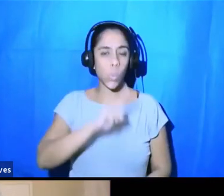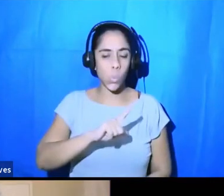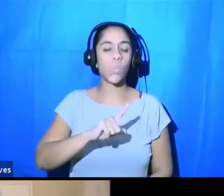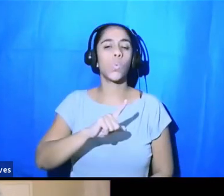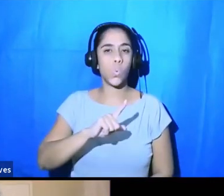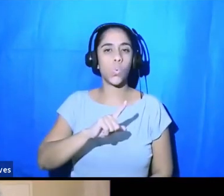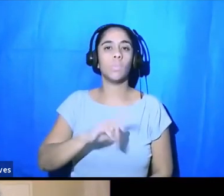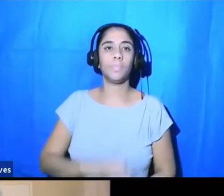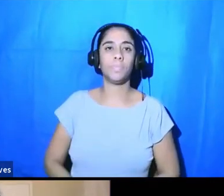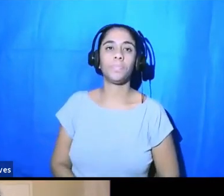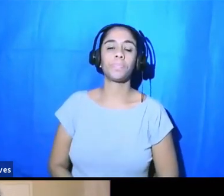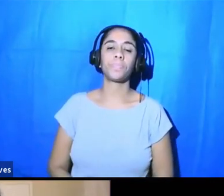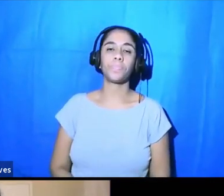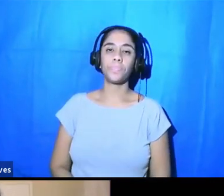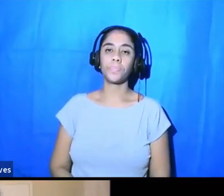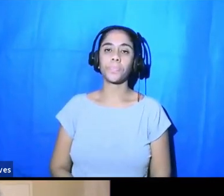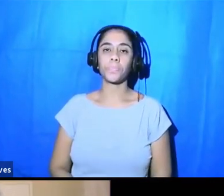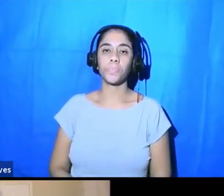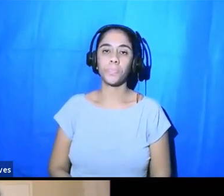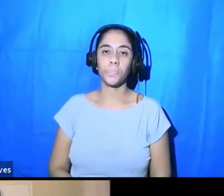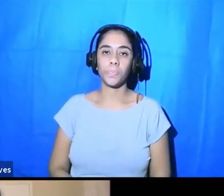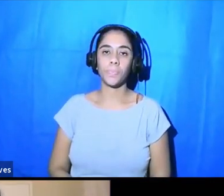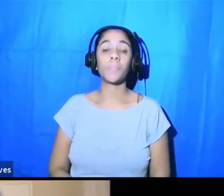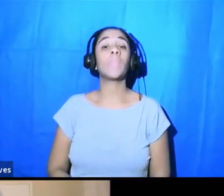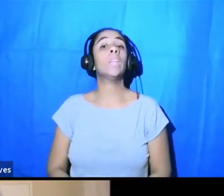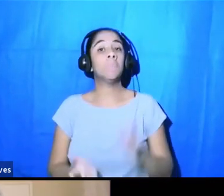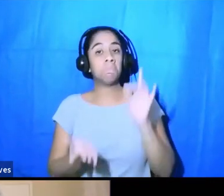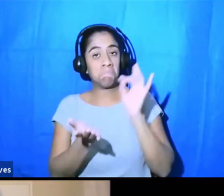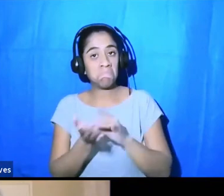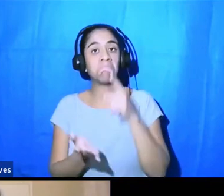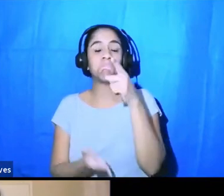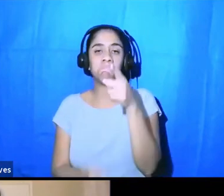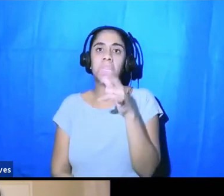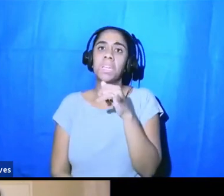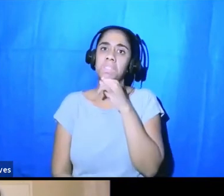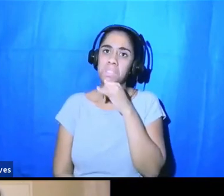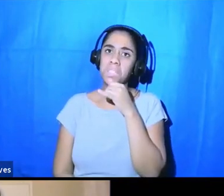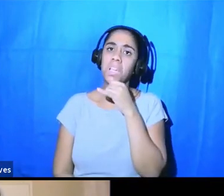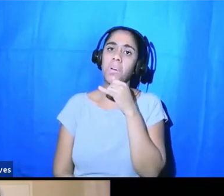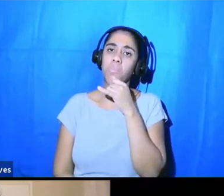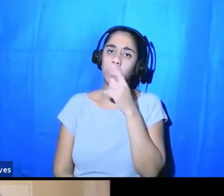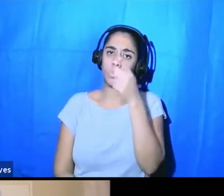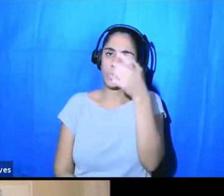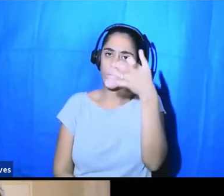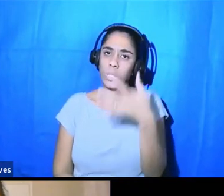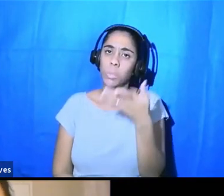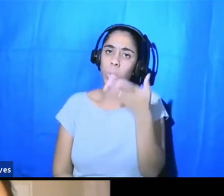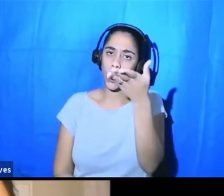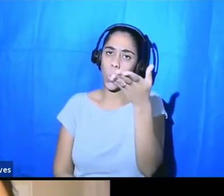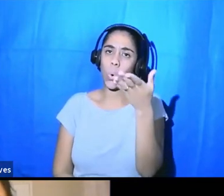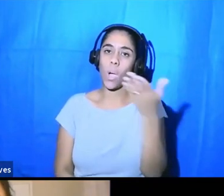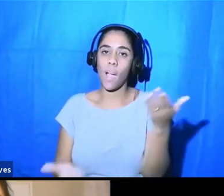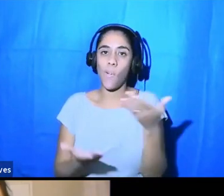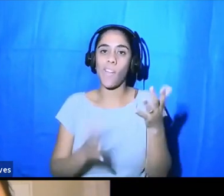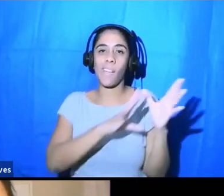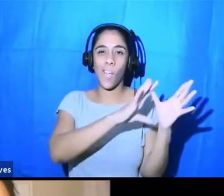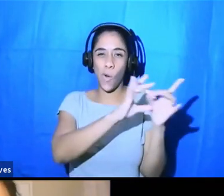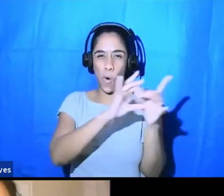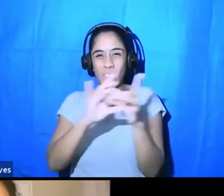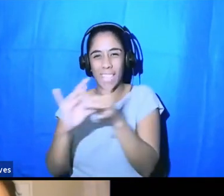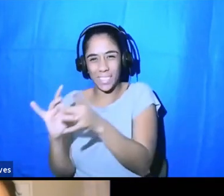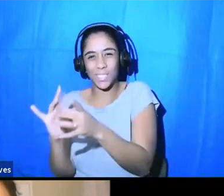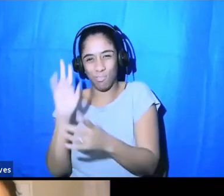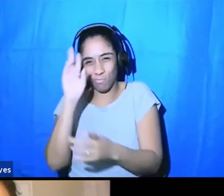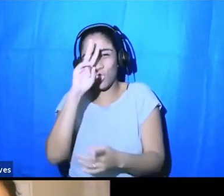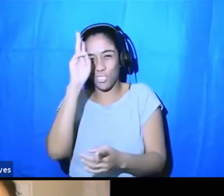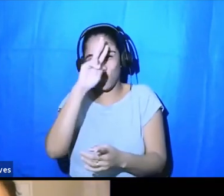Realmente é um exemplo e justamente como a senhora estava falando um pouco sobre o contexto do Chile, da